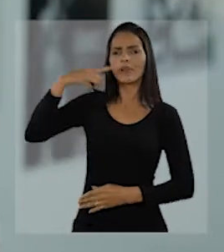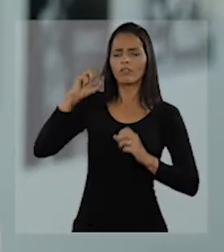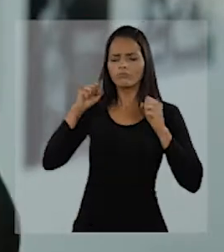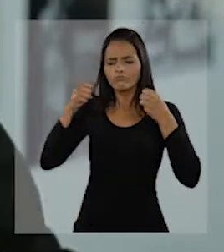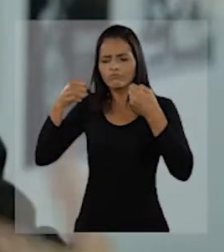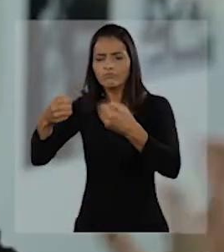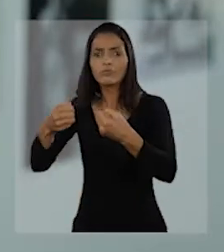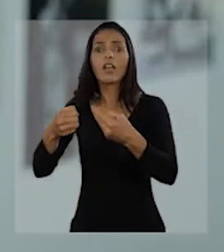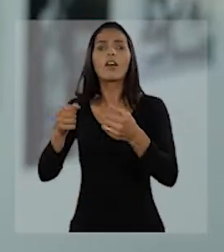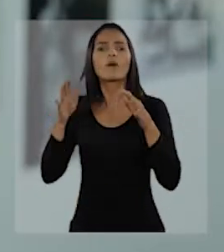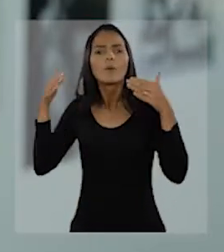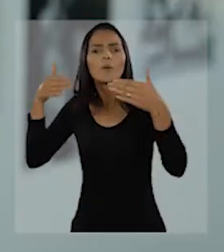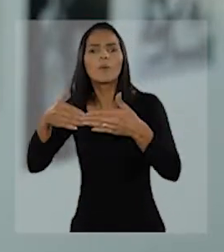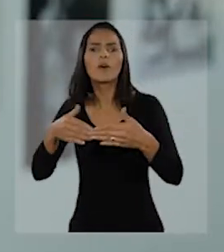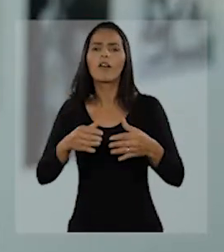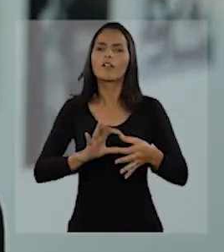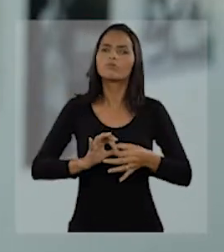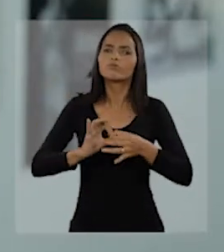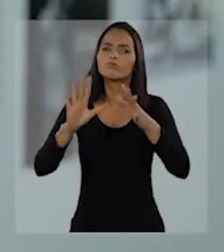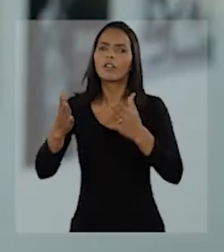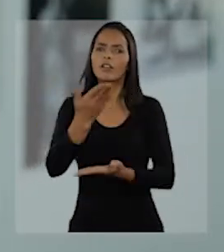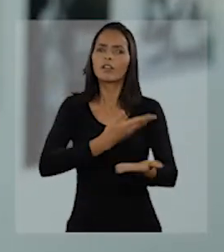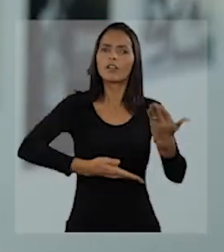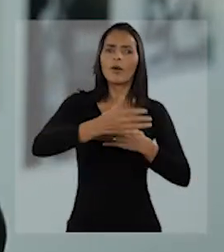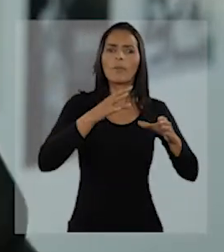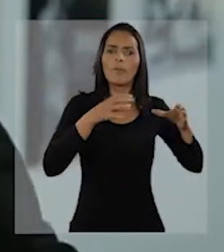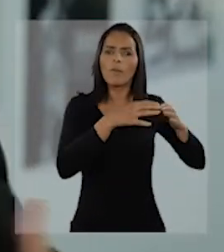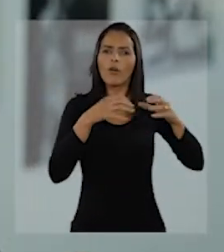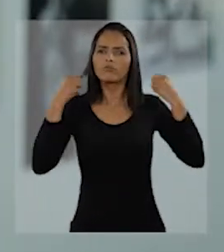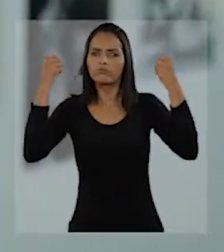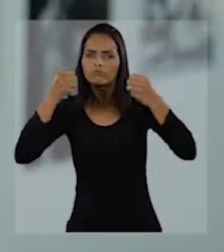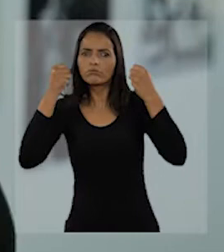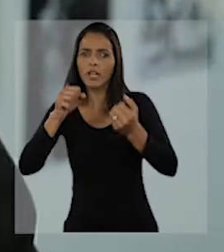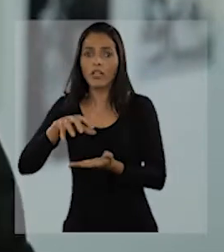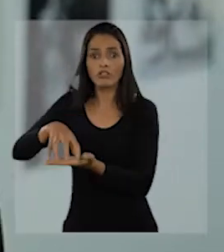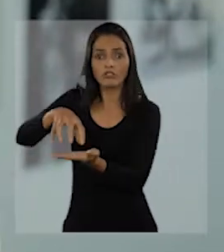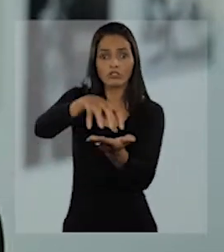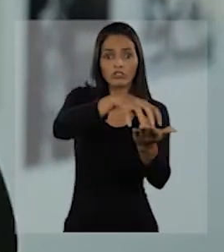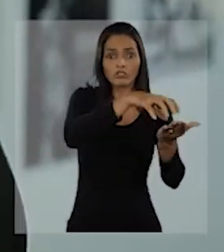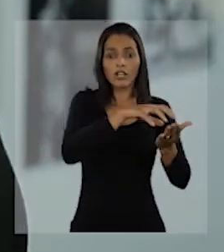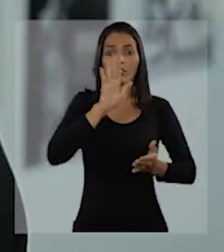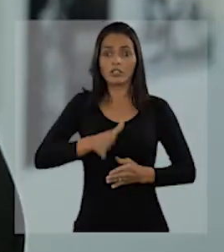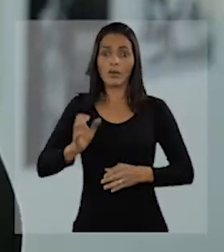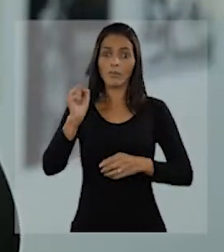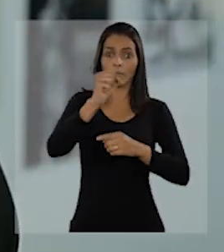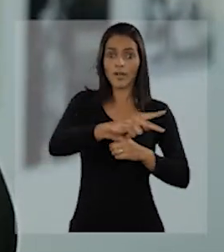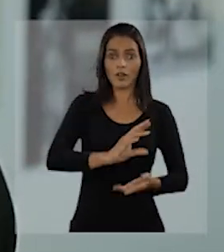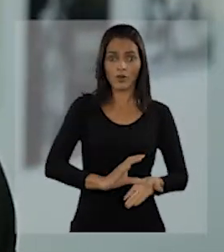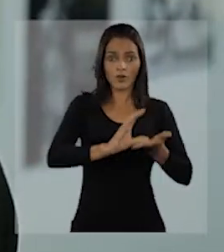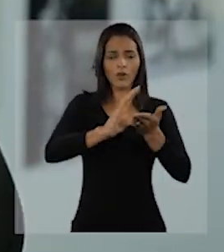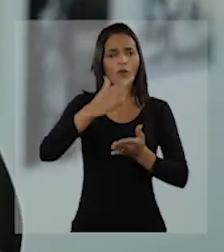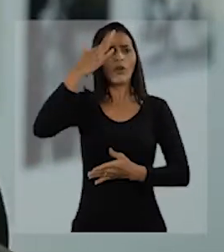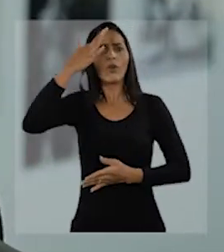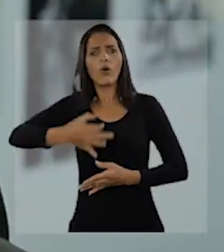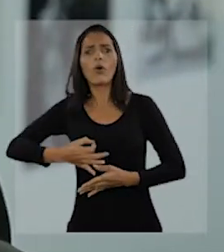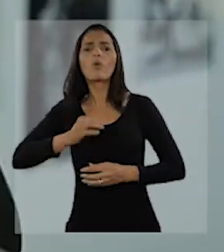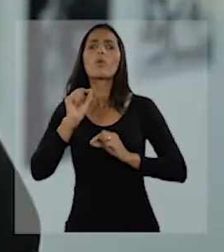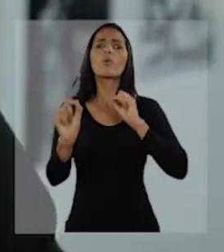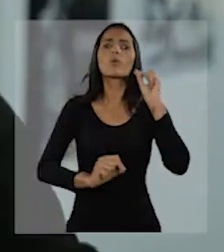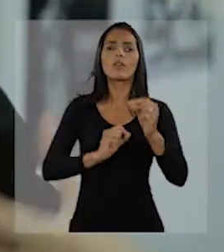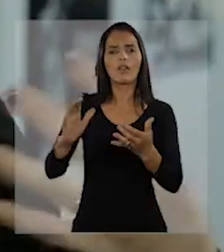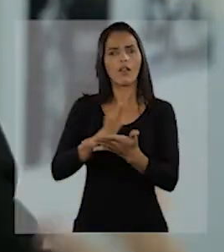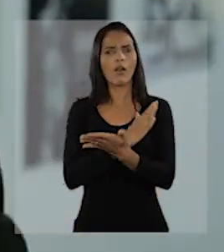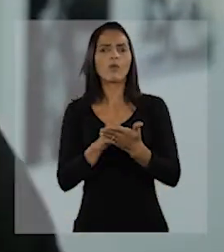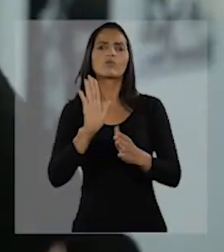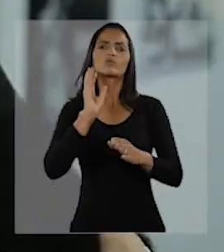isso. A abrir um diálogo maior com os movimentos, com as entidades que já compunham o Conselho, compreendendo